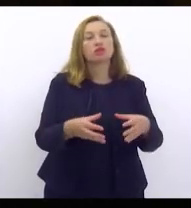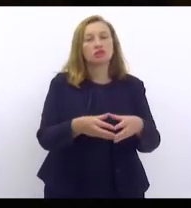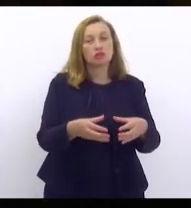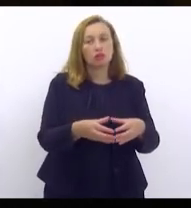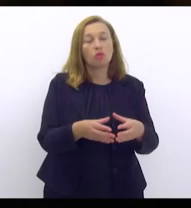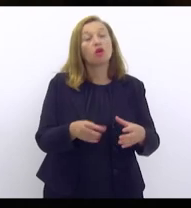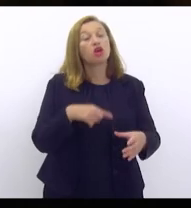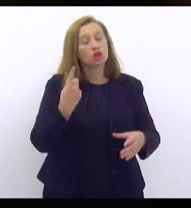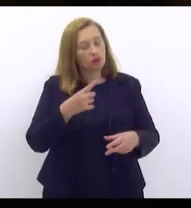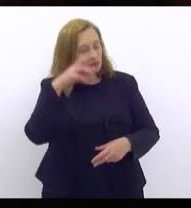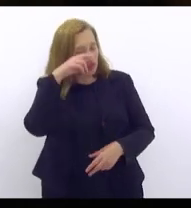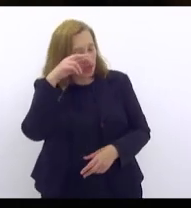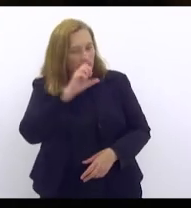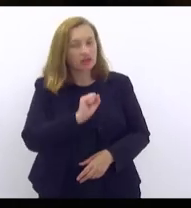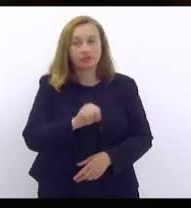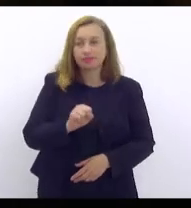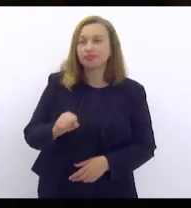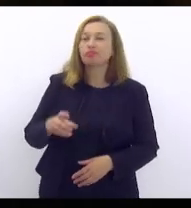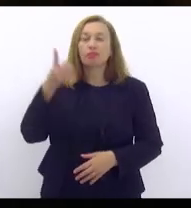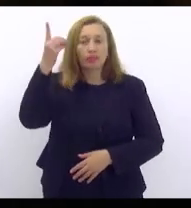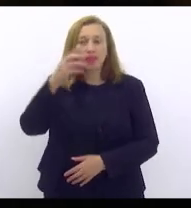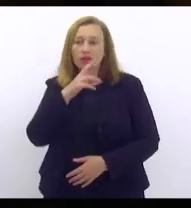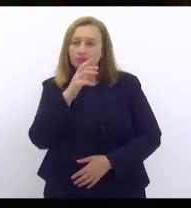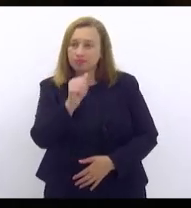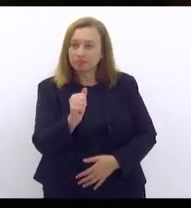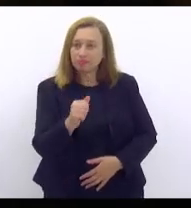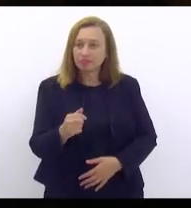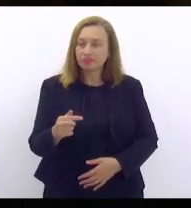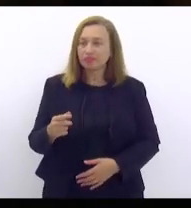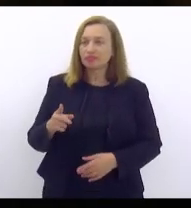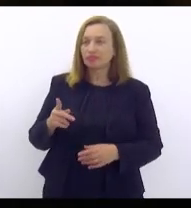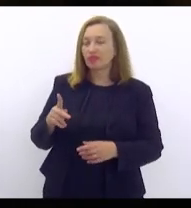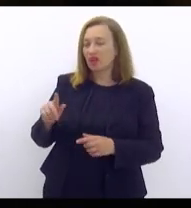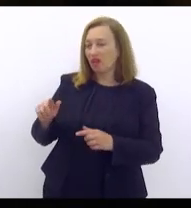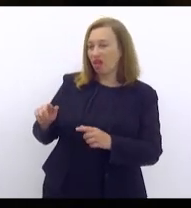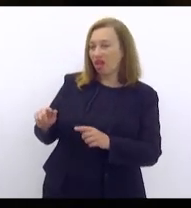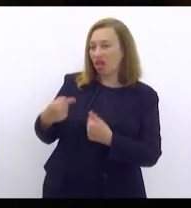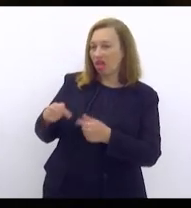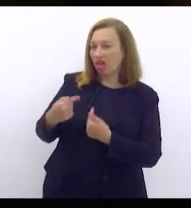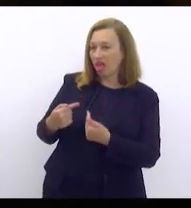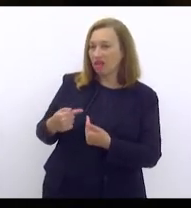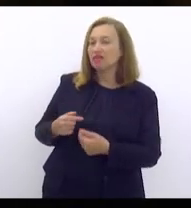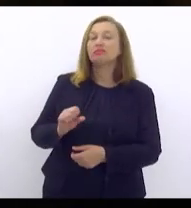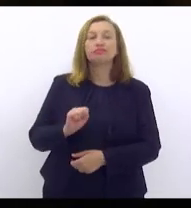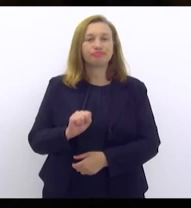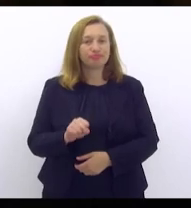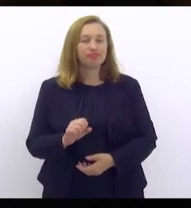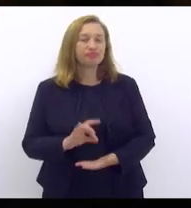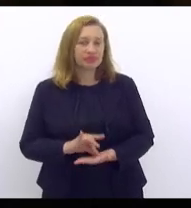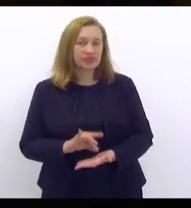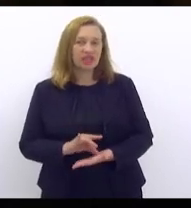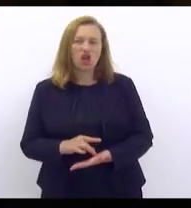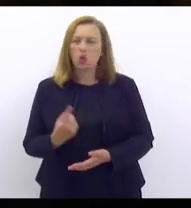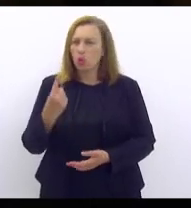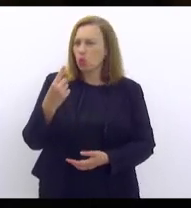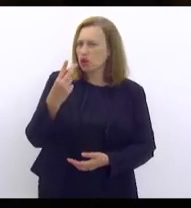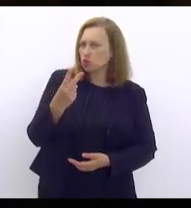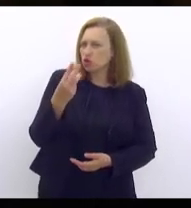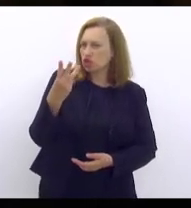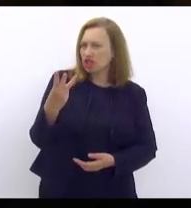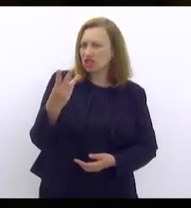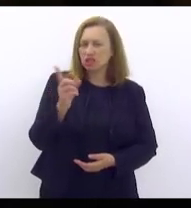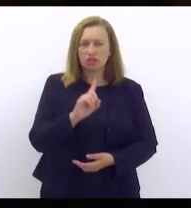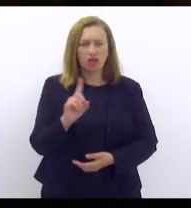Agora, quando o deputado Rodrigo Amorim fala das ameaças, nós estamos sofrendo ameaças. Não foi uma, nem duas, nem